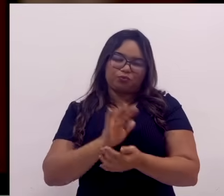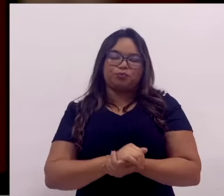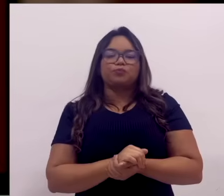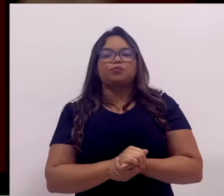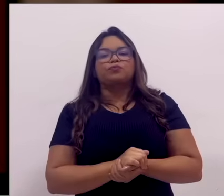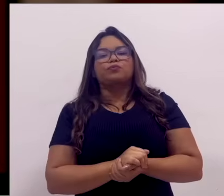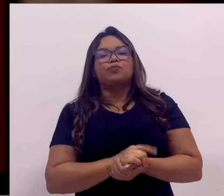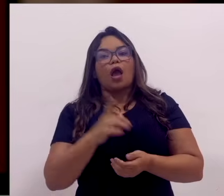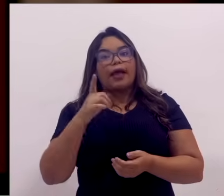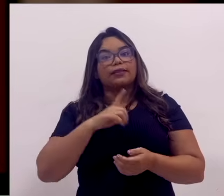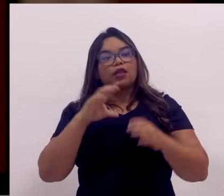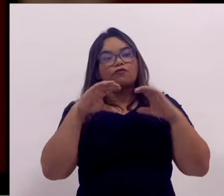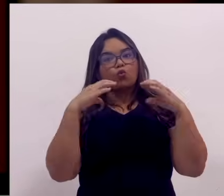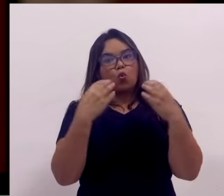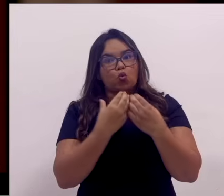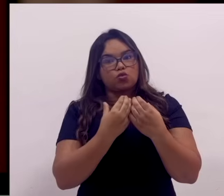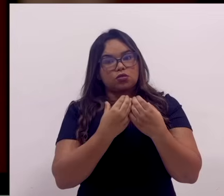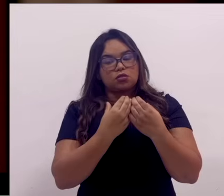de Éfeso.